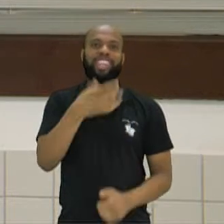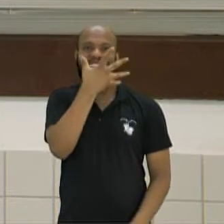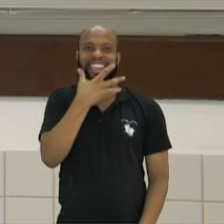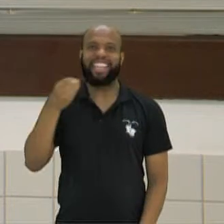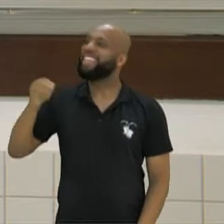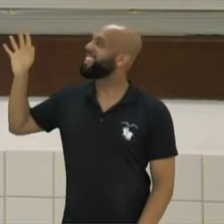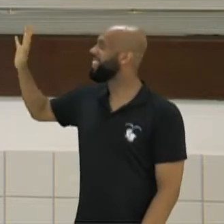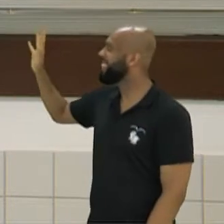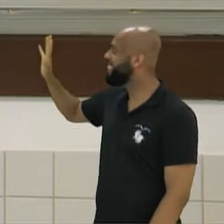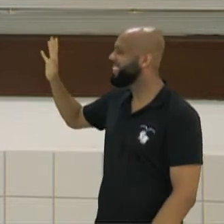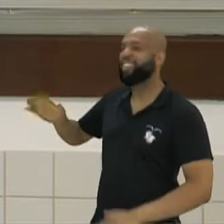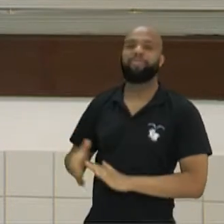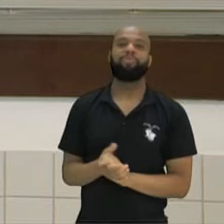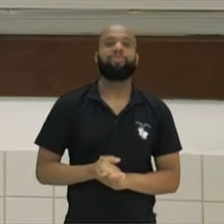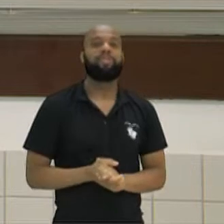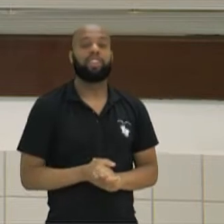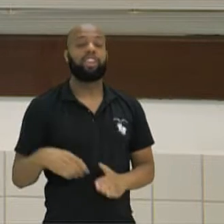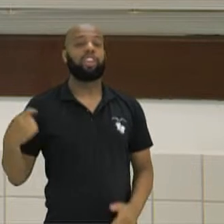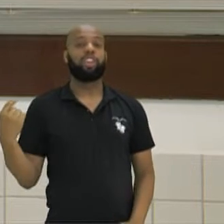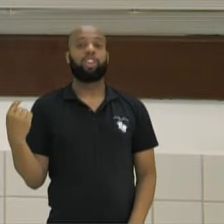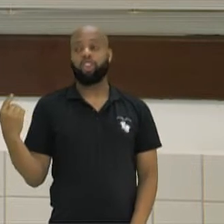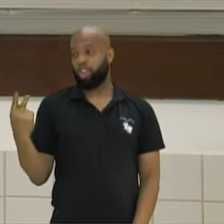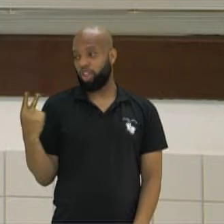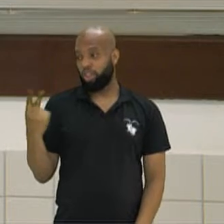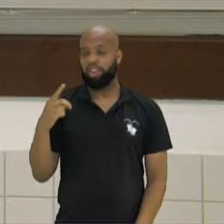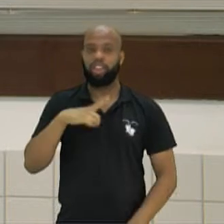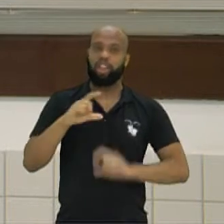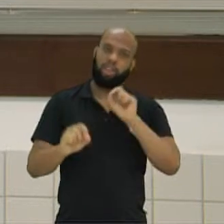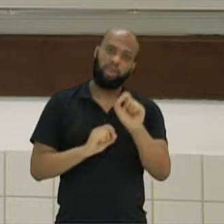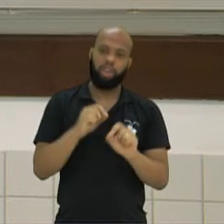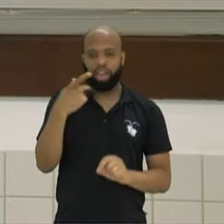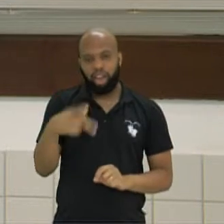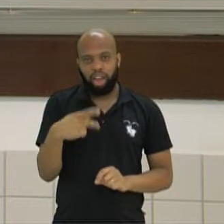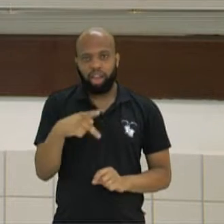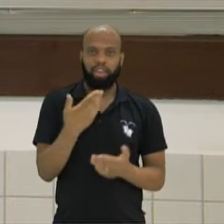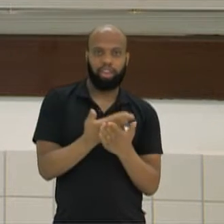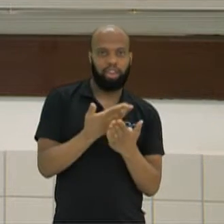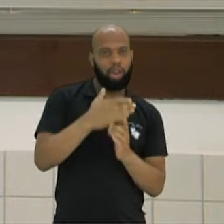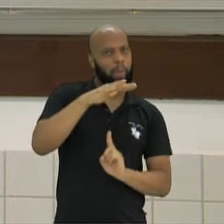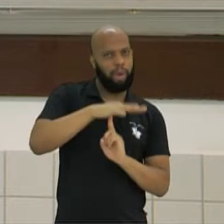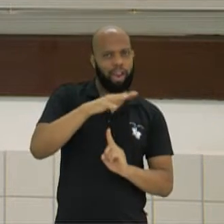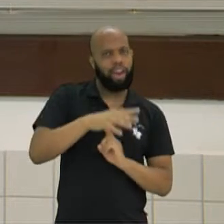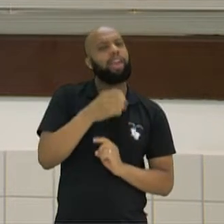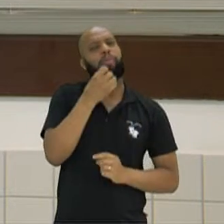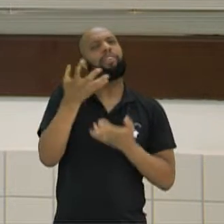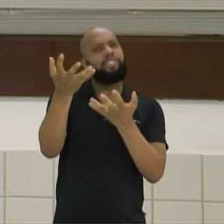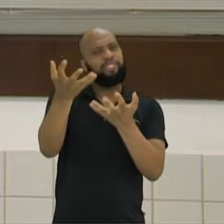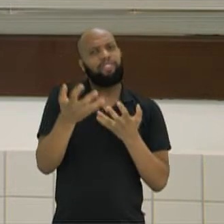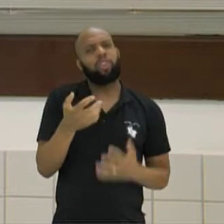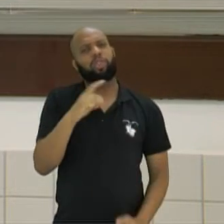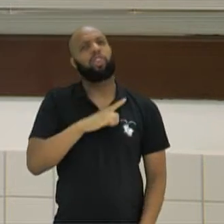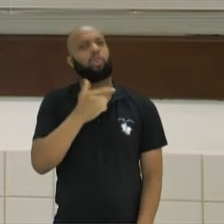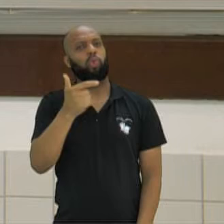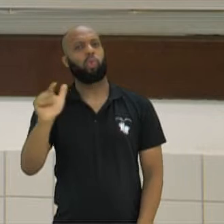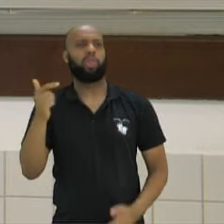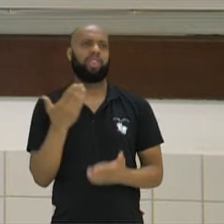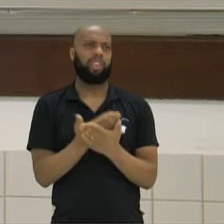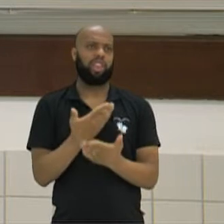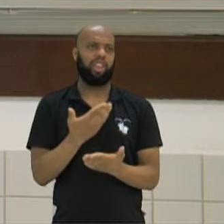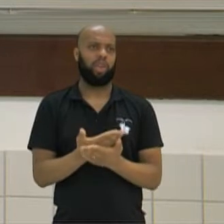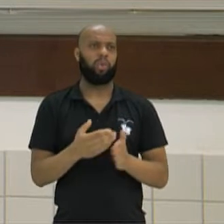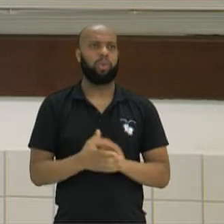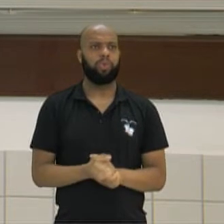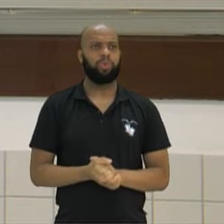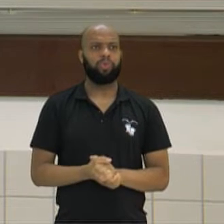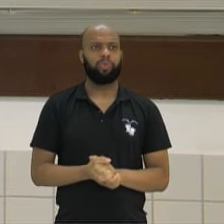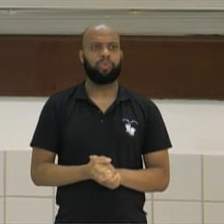Natan, e nós gostaríamos aí, em nome da Secretaria de Educação, que todos sejam bem-vindos para mais uma aula. Como é que